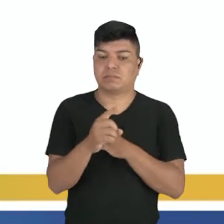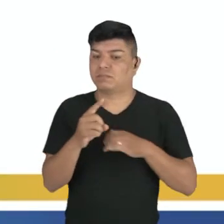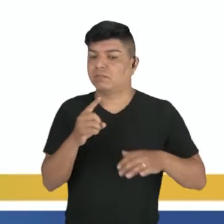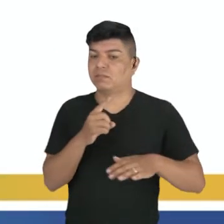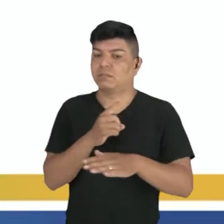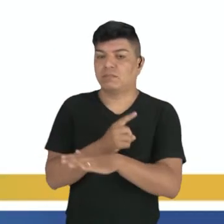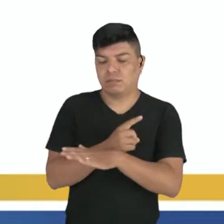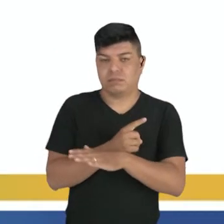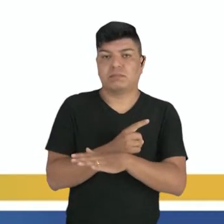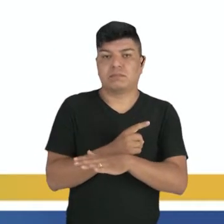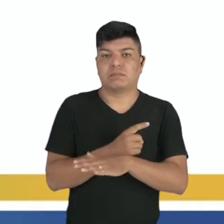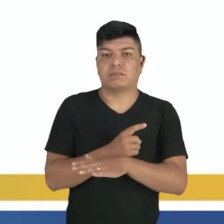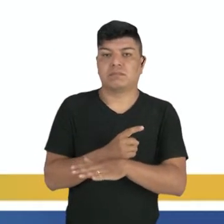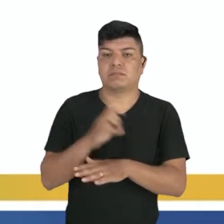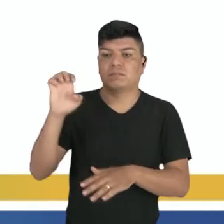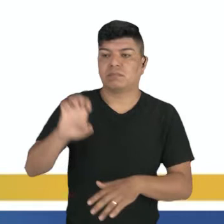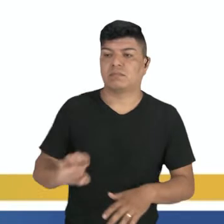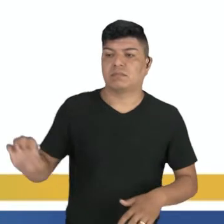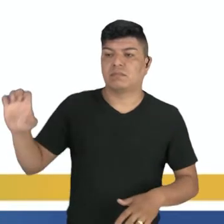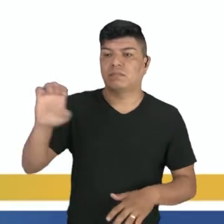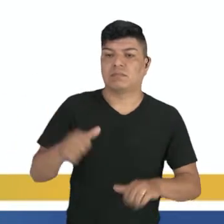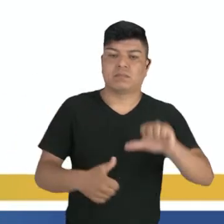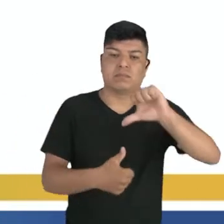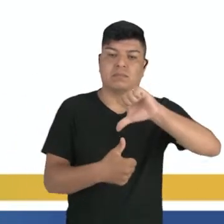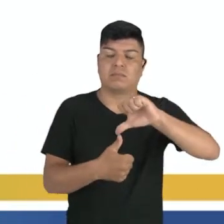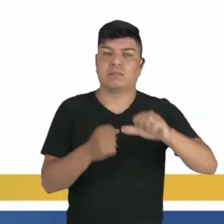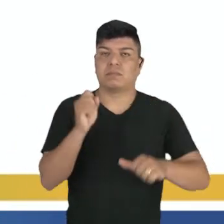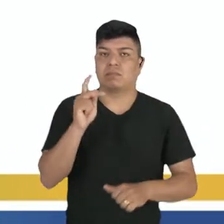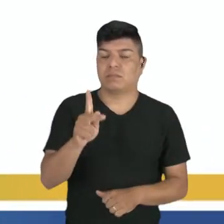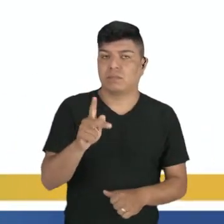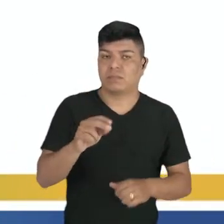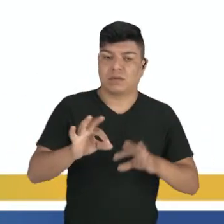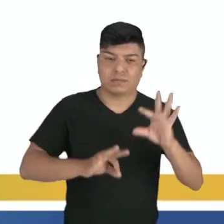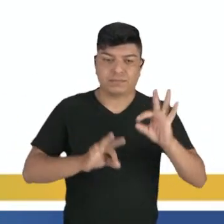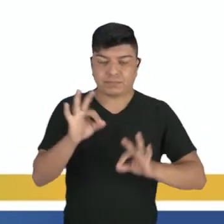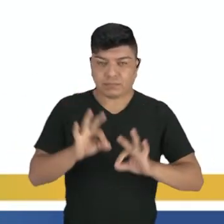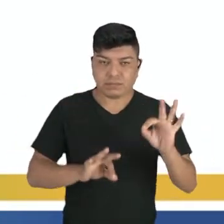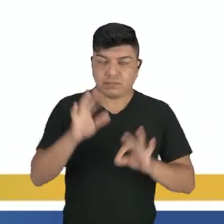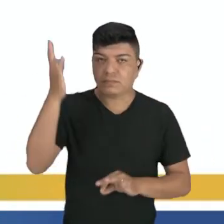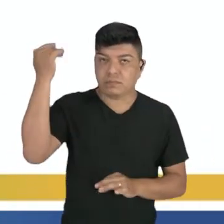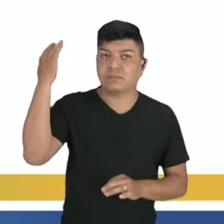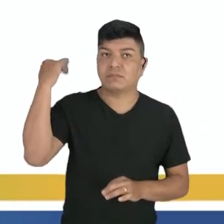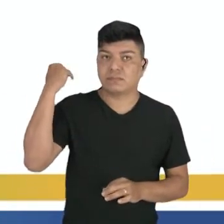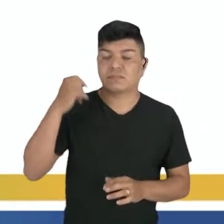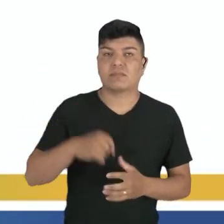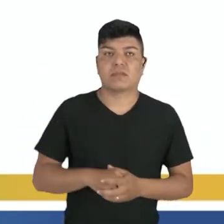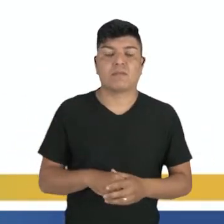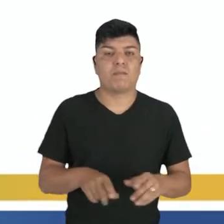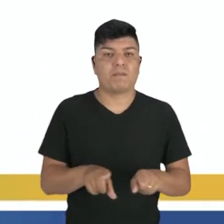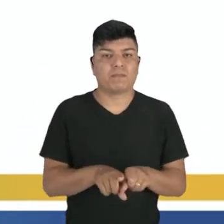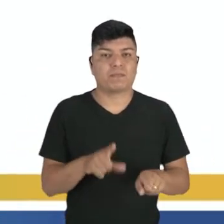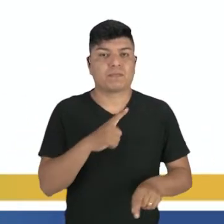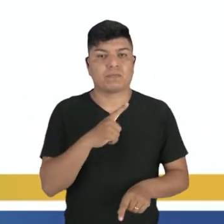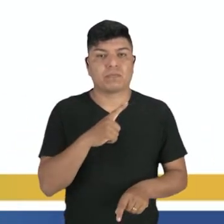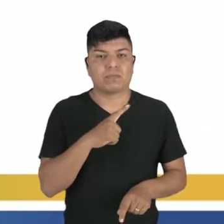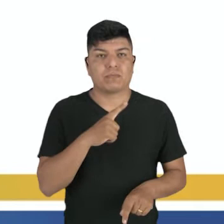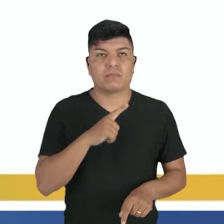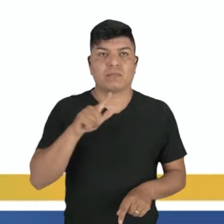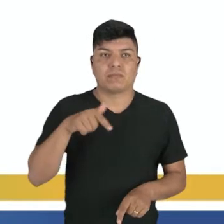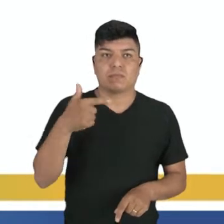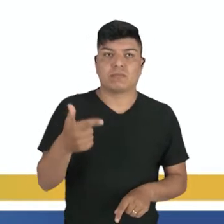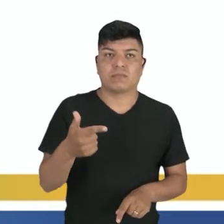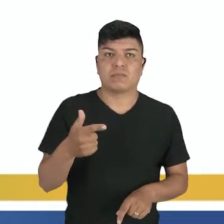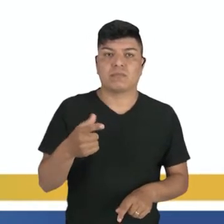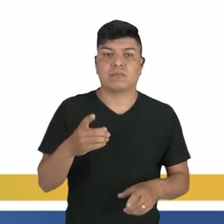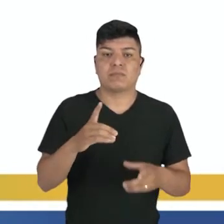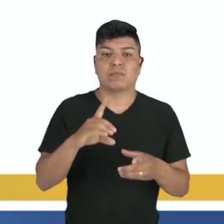medieval na Europa Central, ali naquele período. Então era a organização daquela época. E temos também o teocentrismo, que é uma